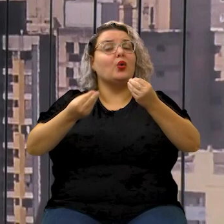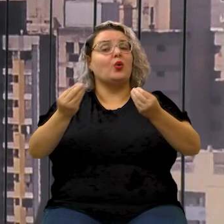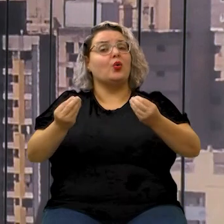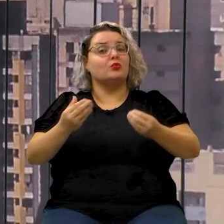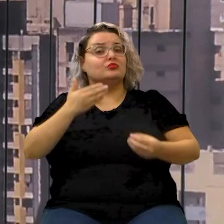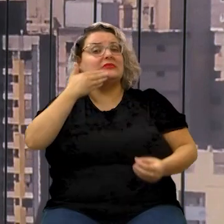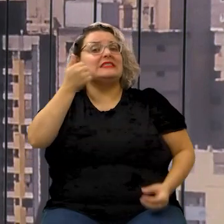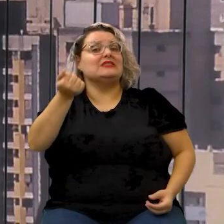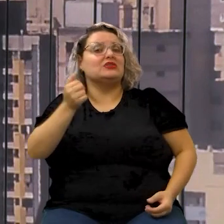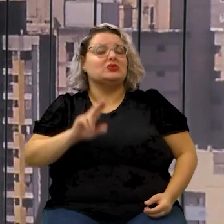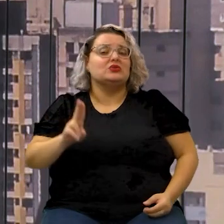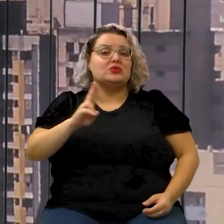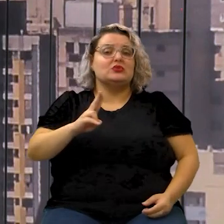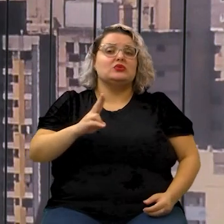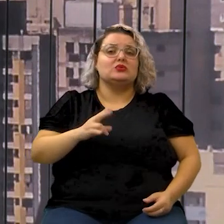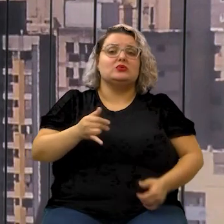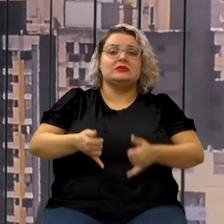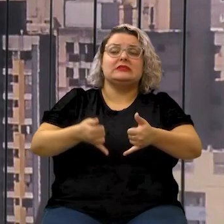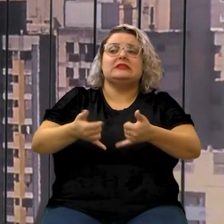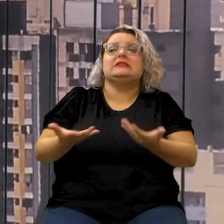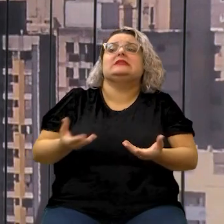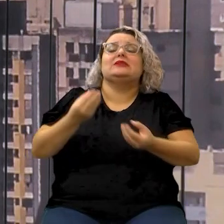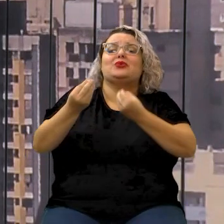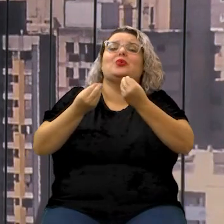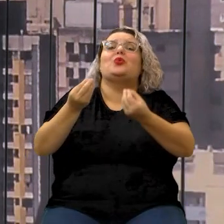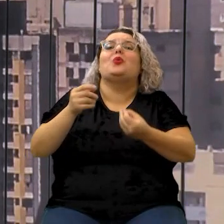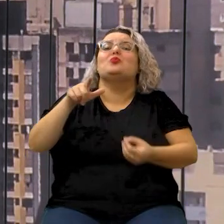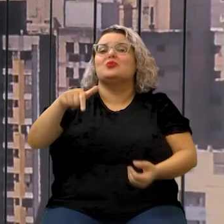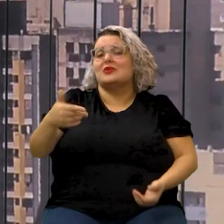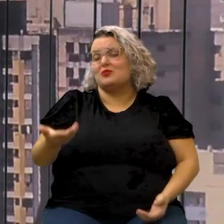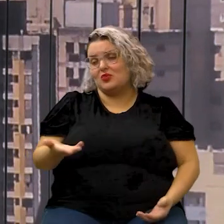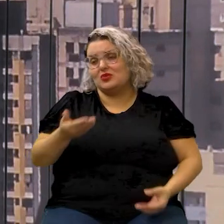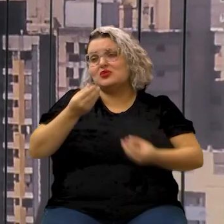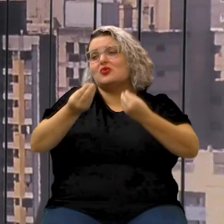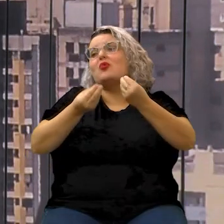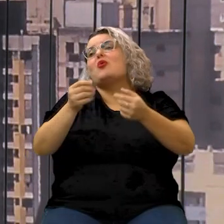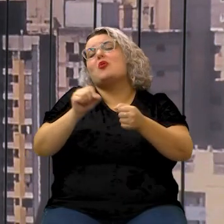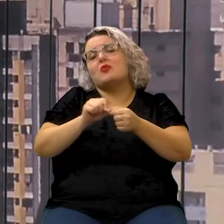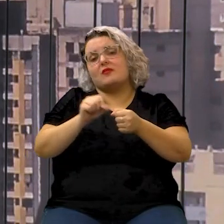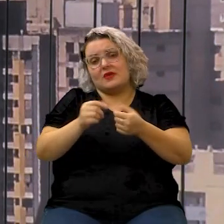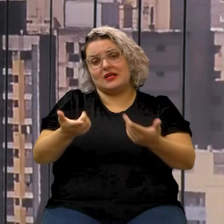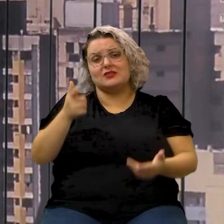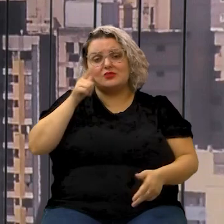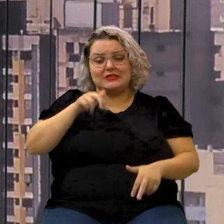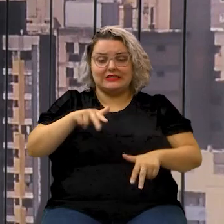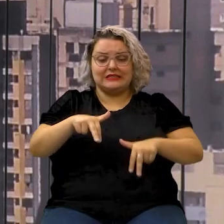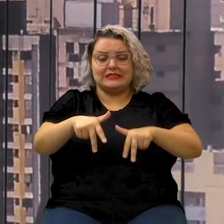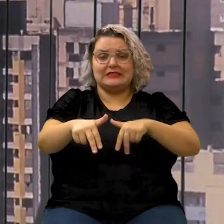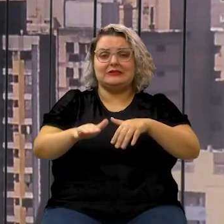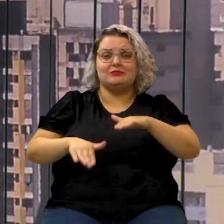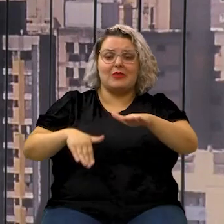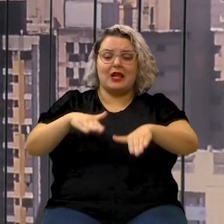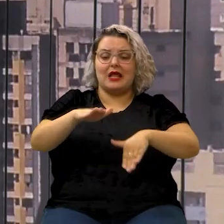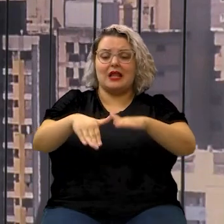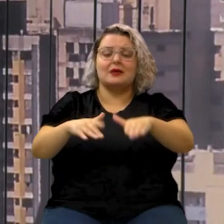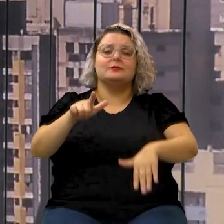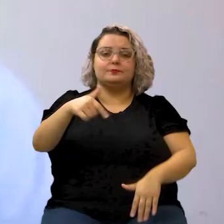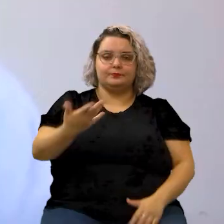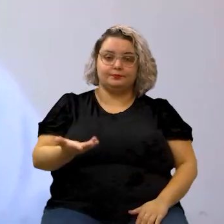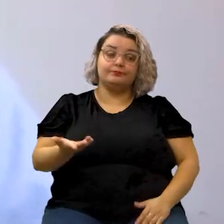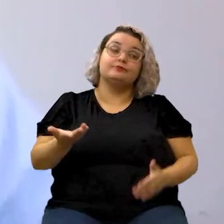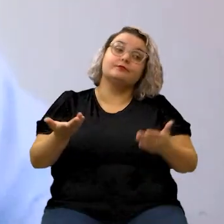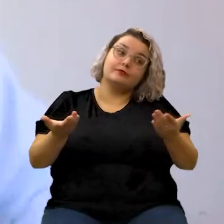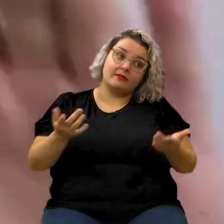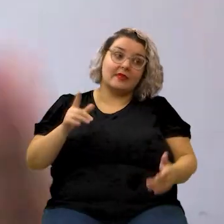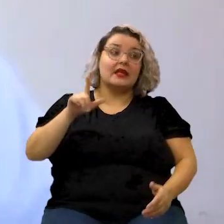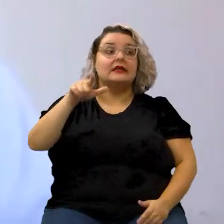aí da festa usando o salto alto? Como fica o depois? Como a gente faz para conseguir andar depois? A